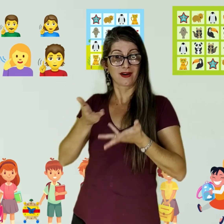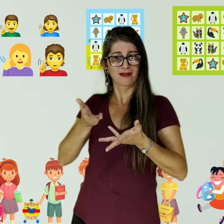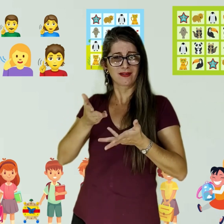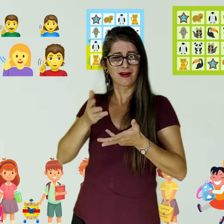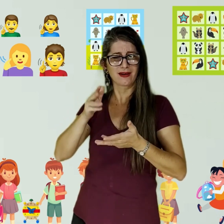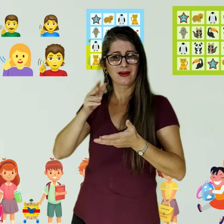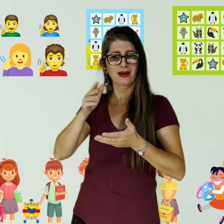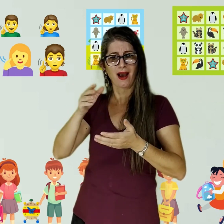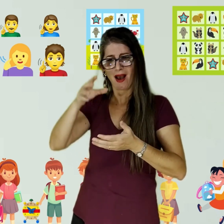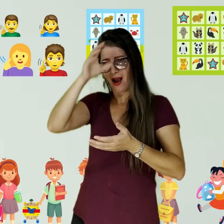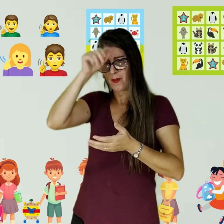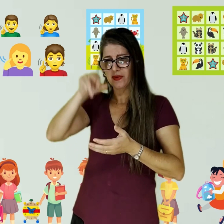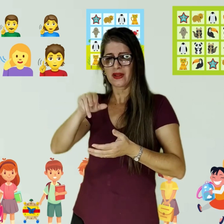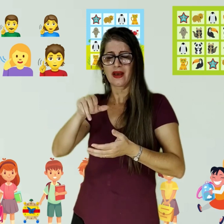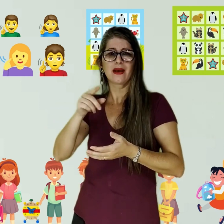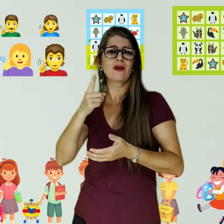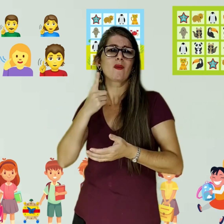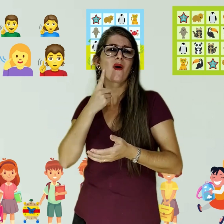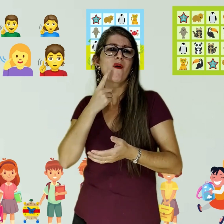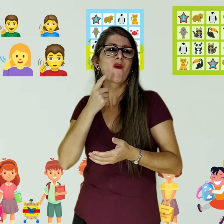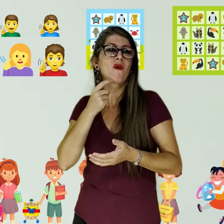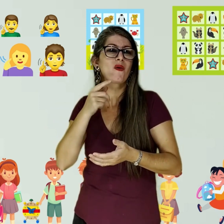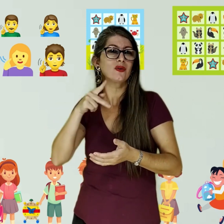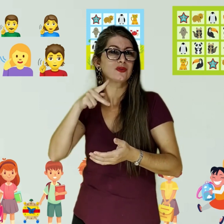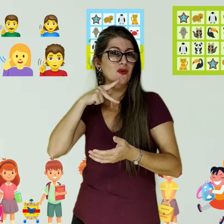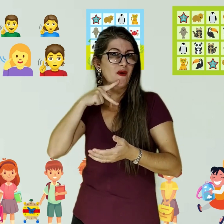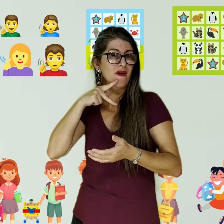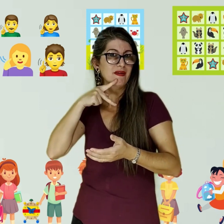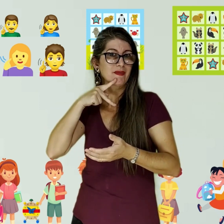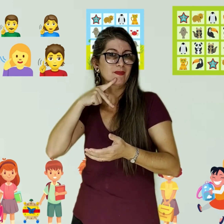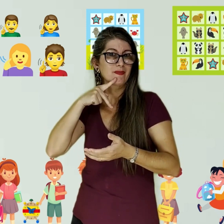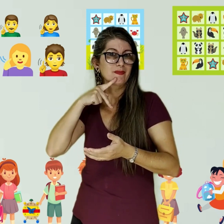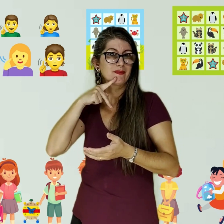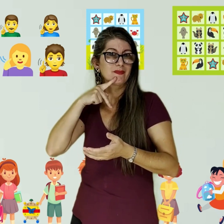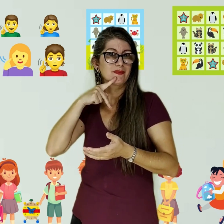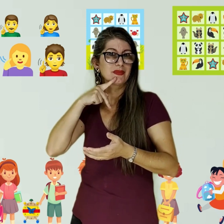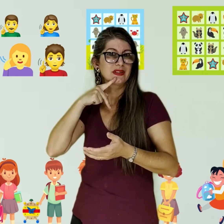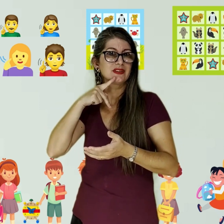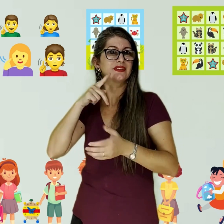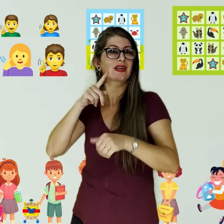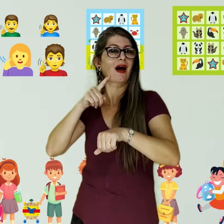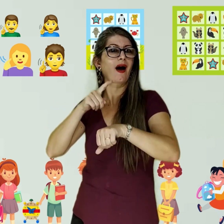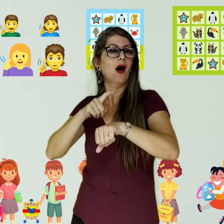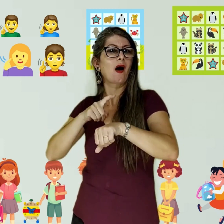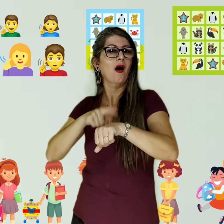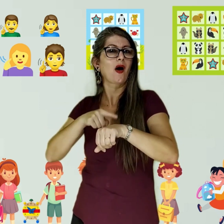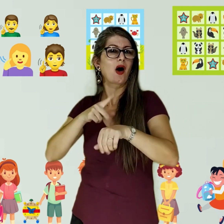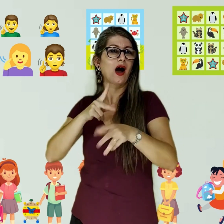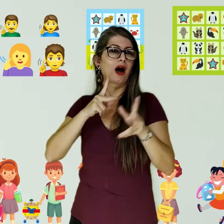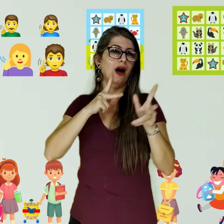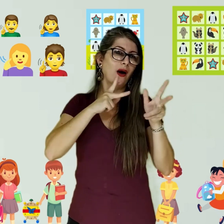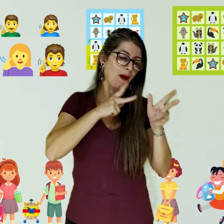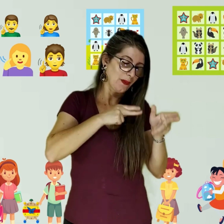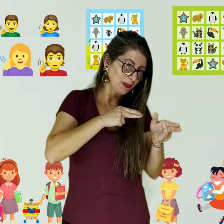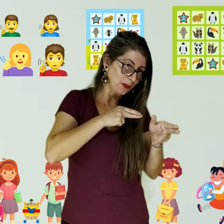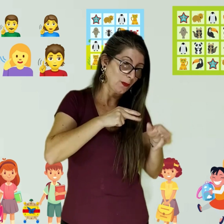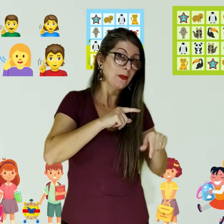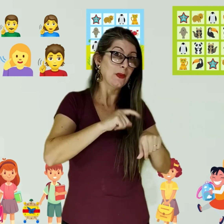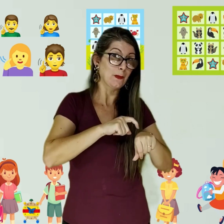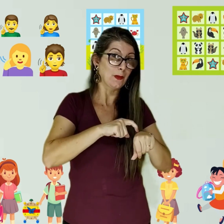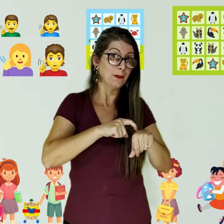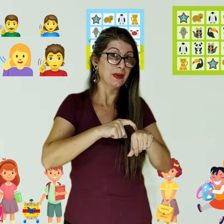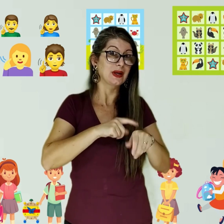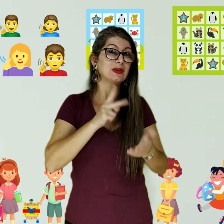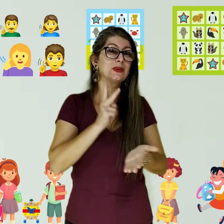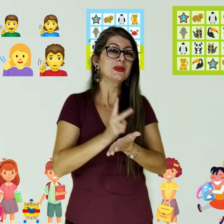das histórias, de ler histórias. E a tia Só e a Prisca, todas as noites, na hora